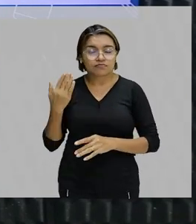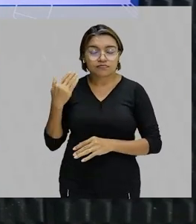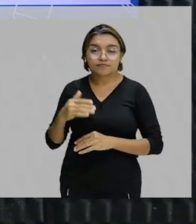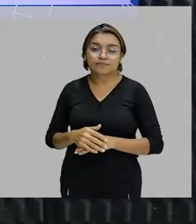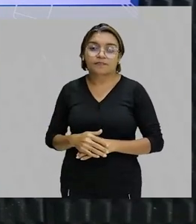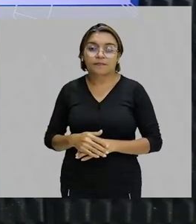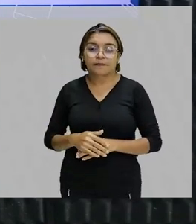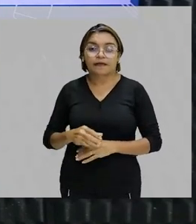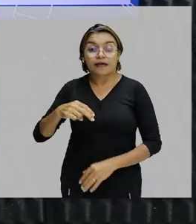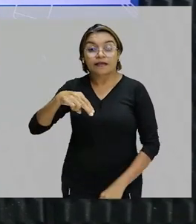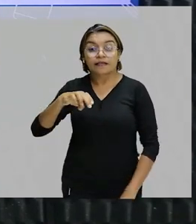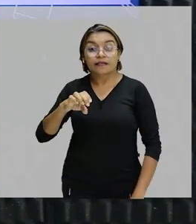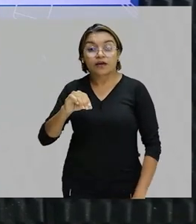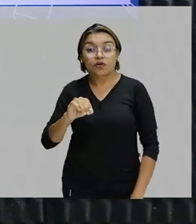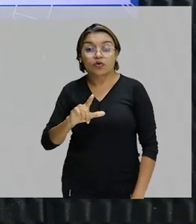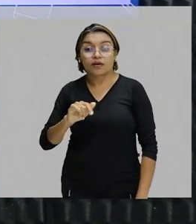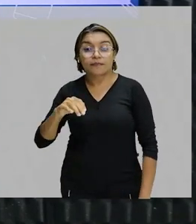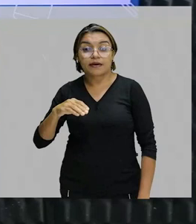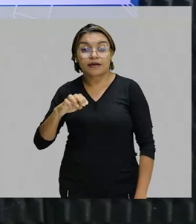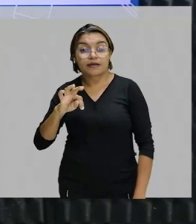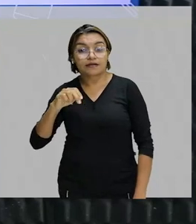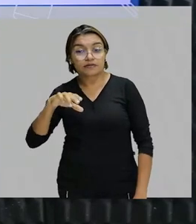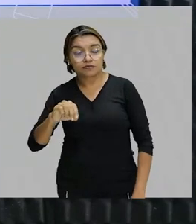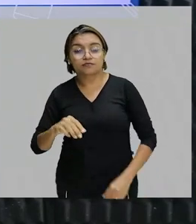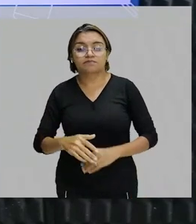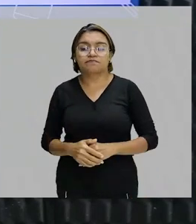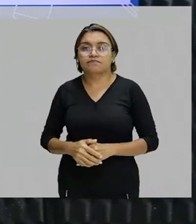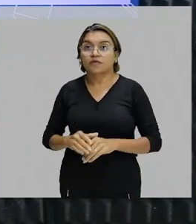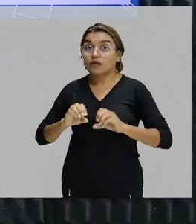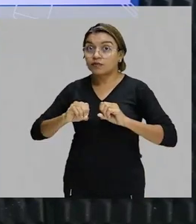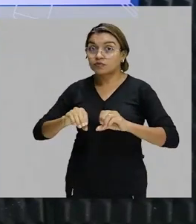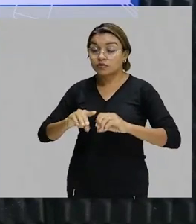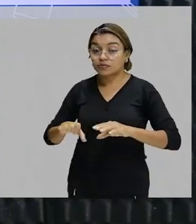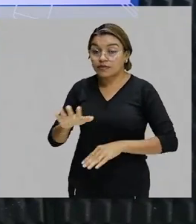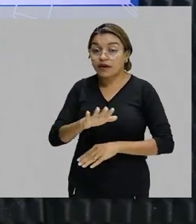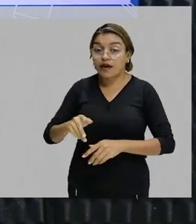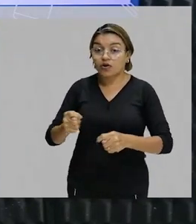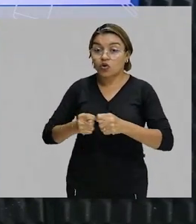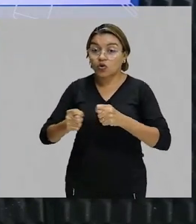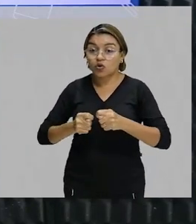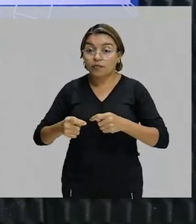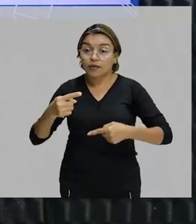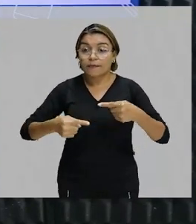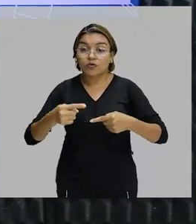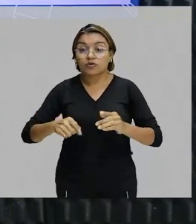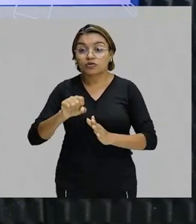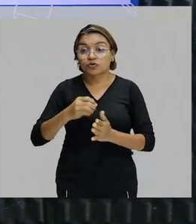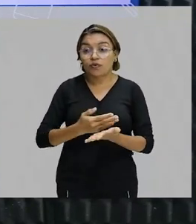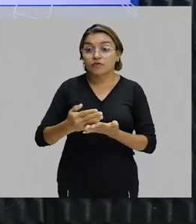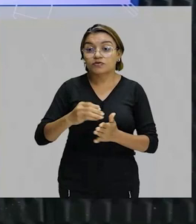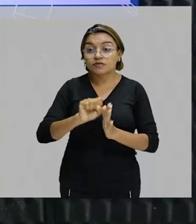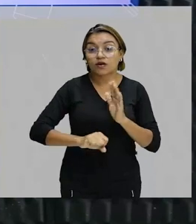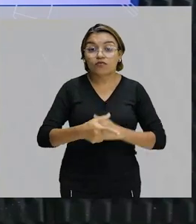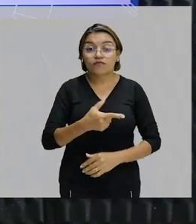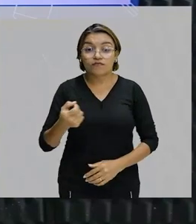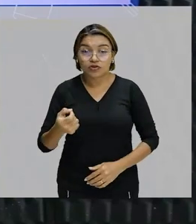qu neoliberalismo Ok é uma doutrina econômica e política surgiu no século XXX Não faz muito tempo com